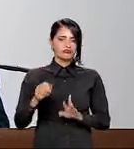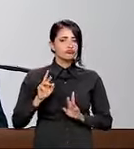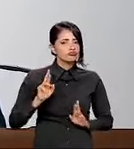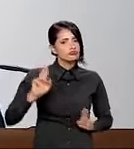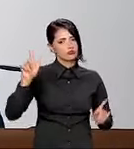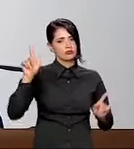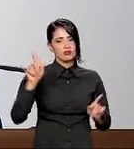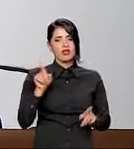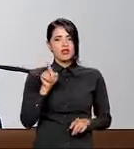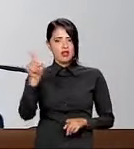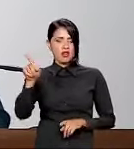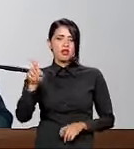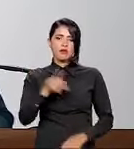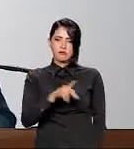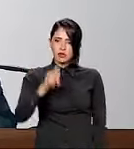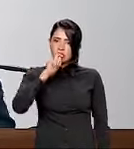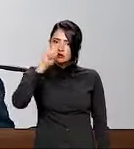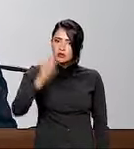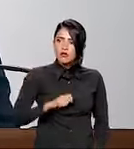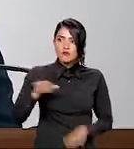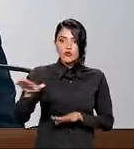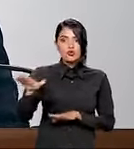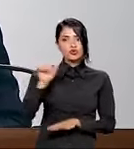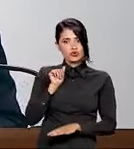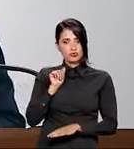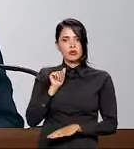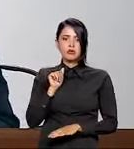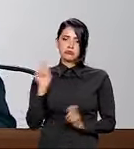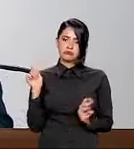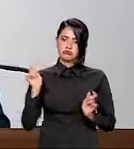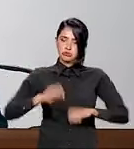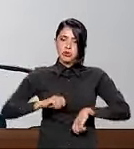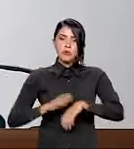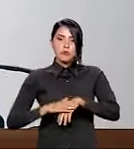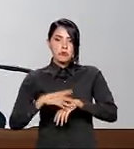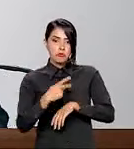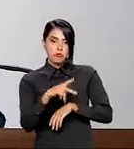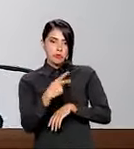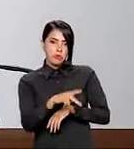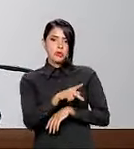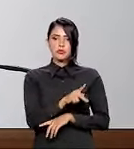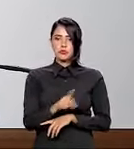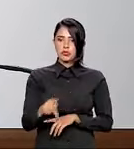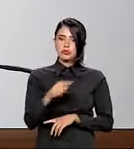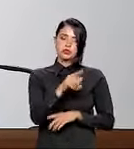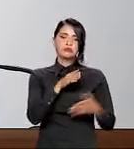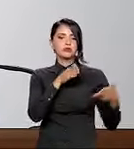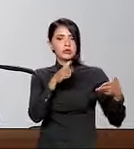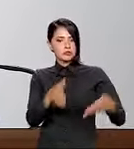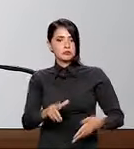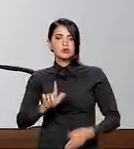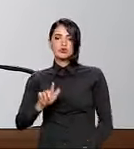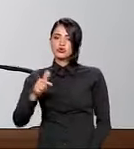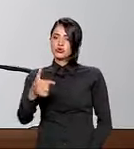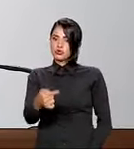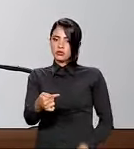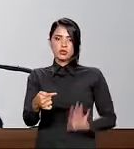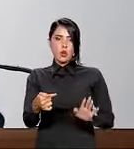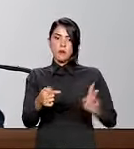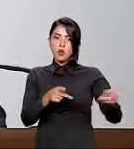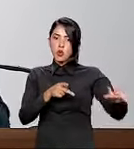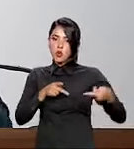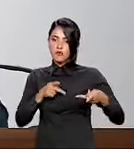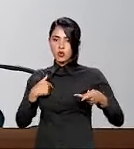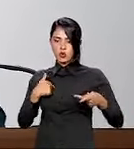O Zelensky foi convocado, possivelmente, pelos presidentes que participam do G7, não pelos